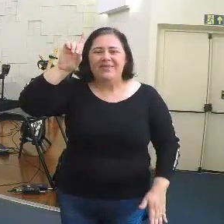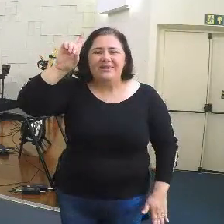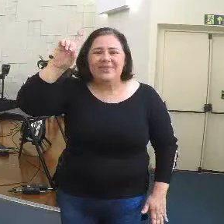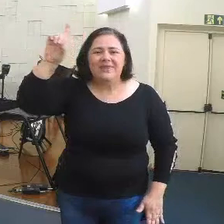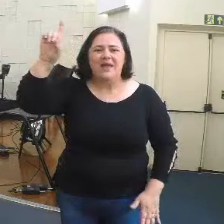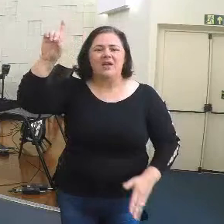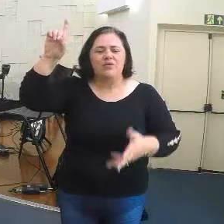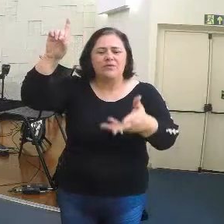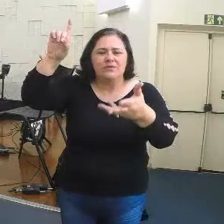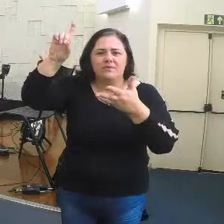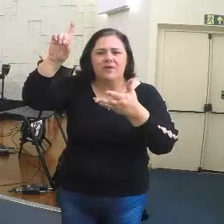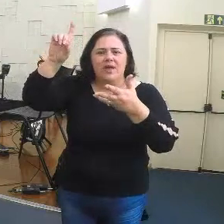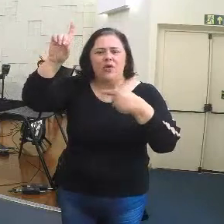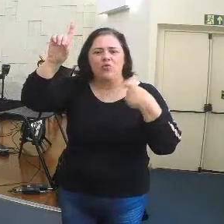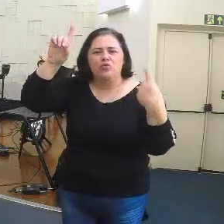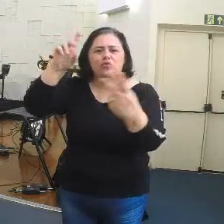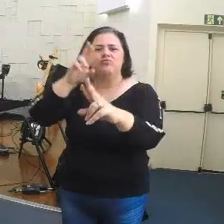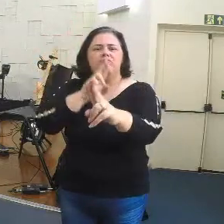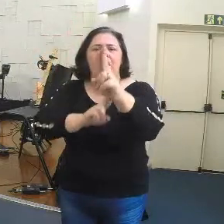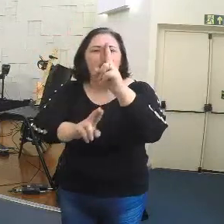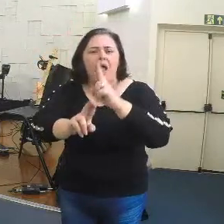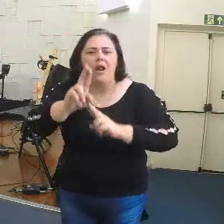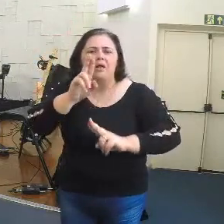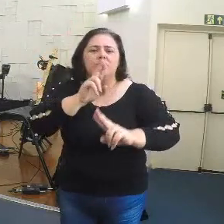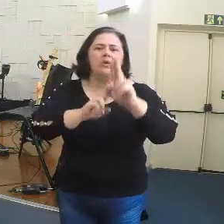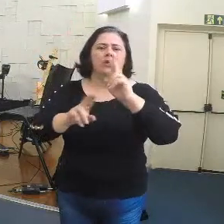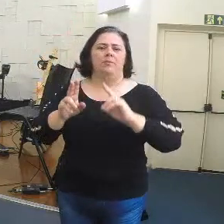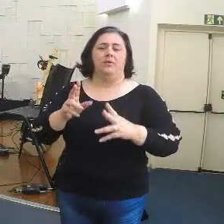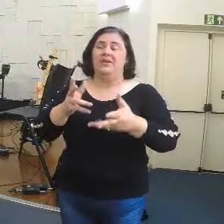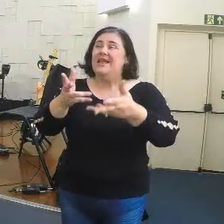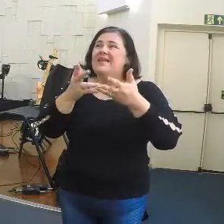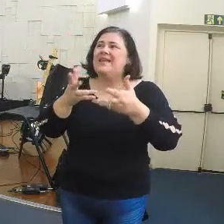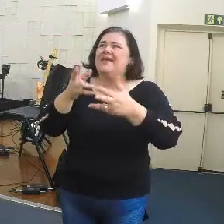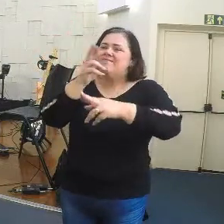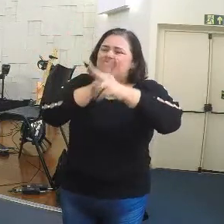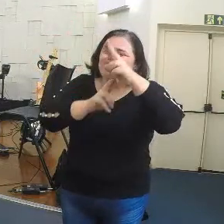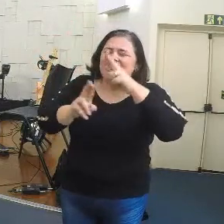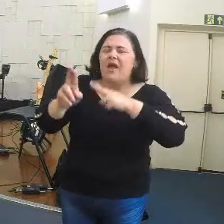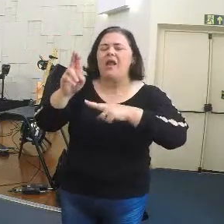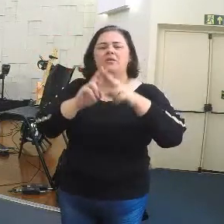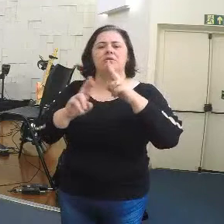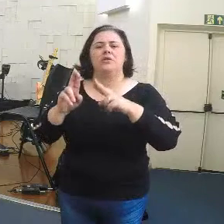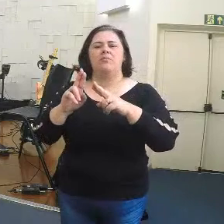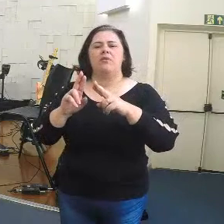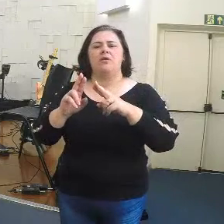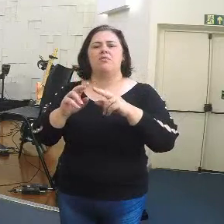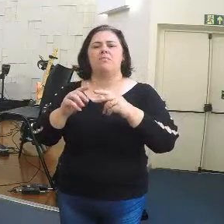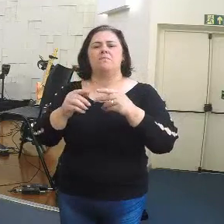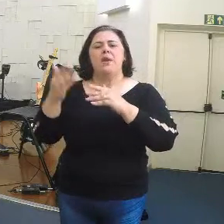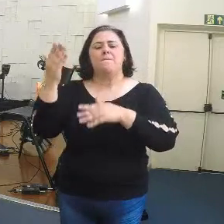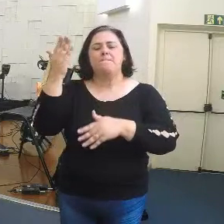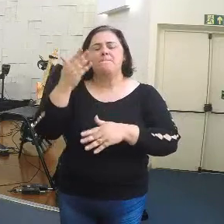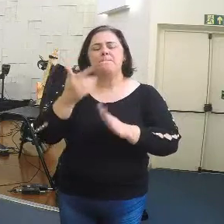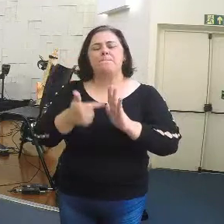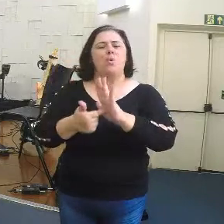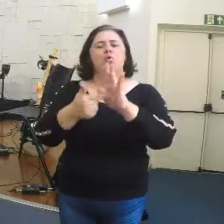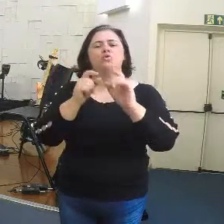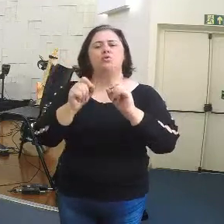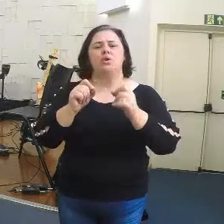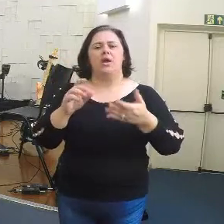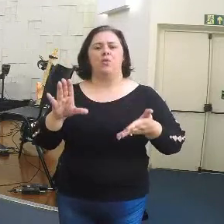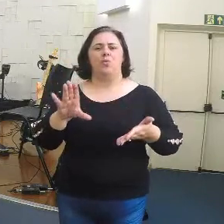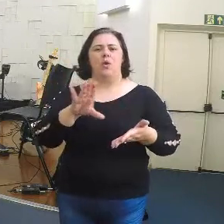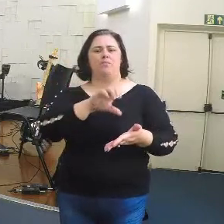gerada, a vida que nós não recebemos na criação. Nós não recebemos na criação, nós só